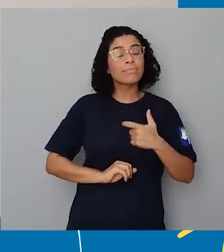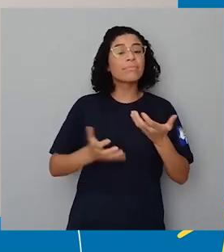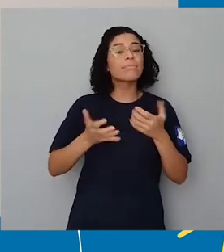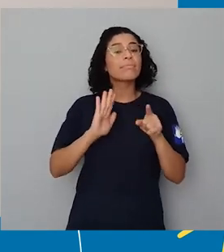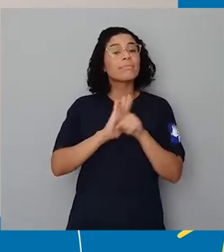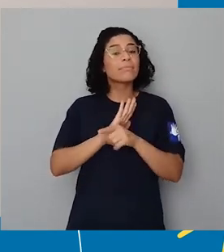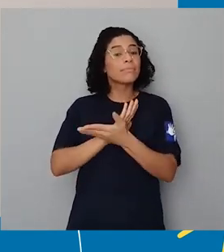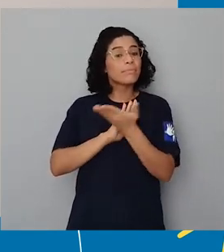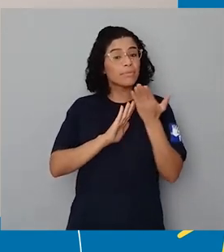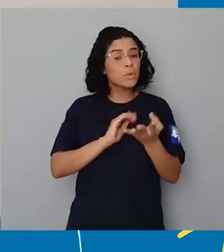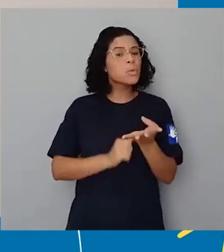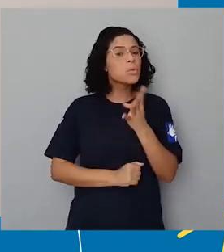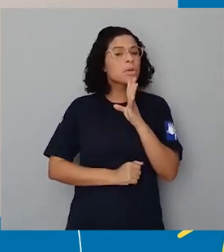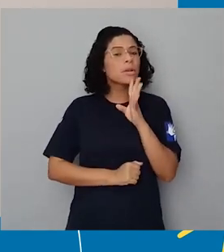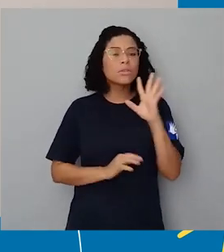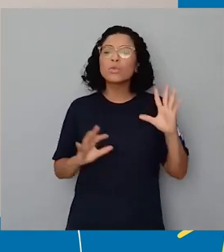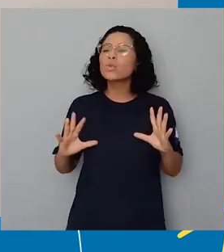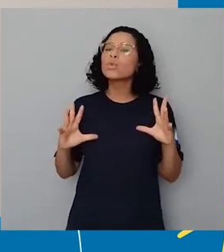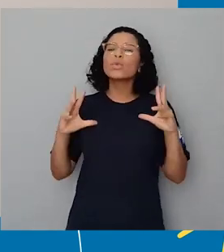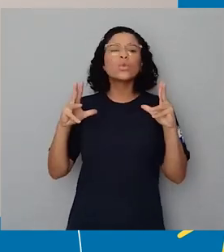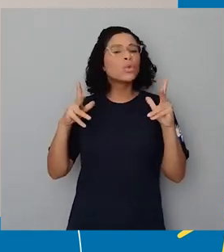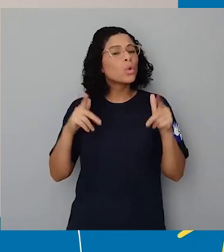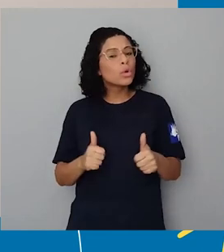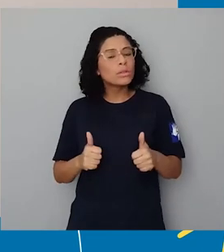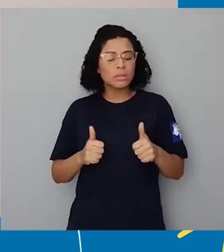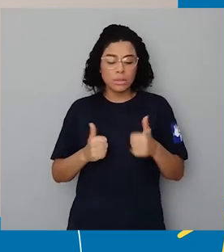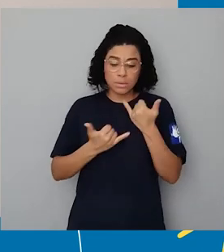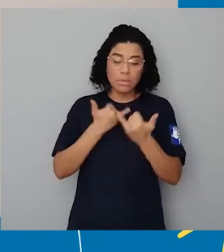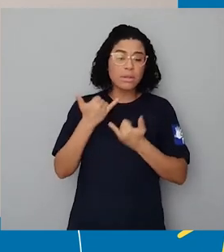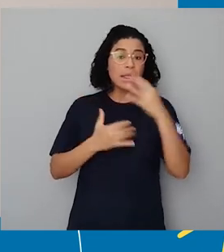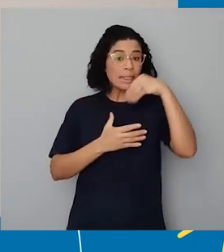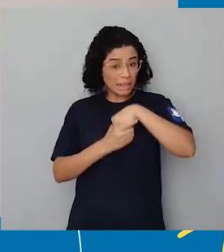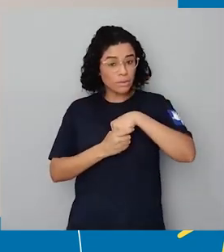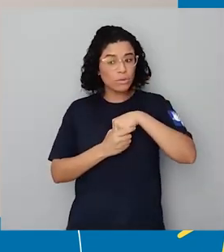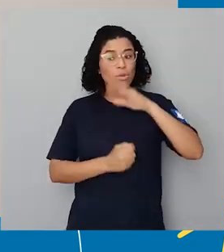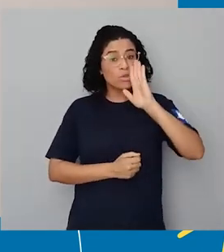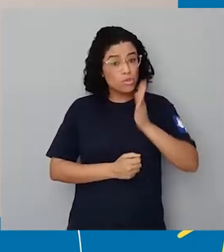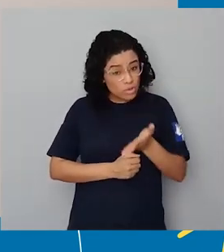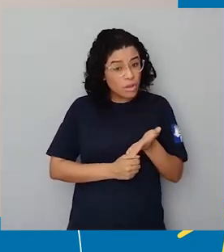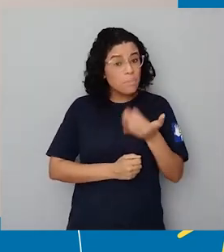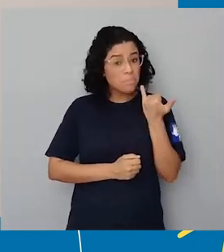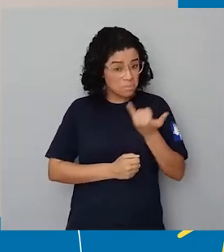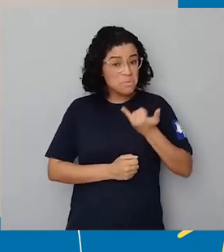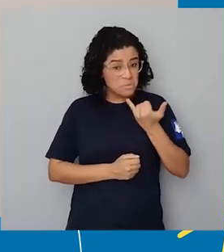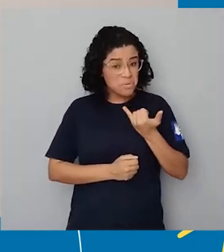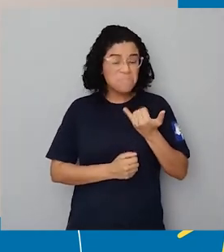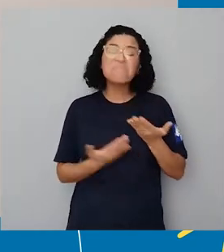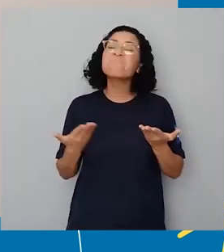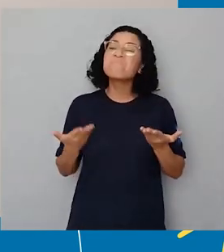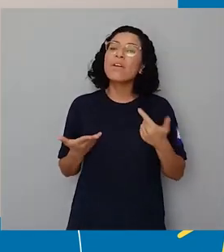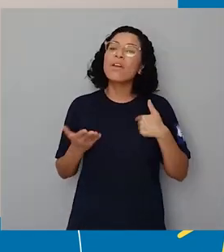está em casa. Você conhece todas as brincadeiras que tem dentro dessa? Já brincou de alguma?